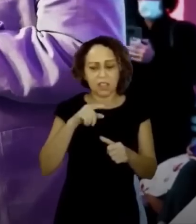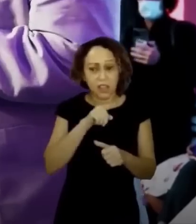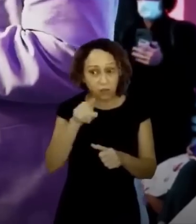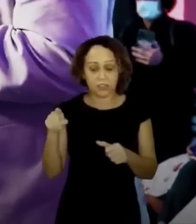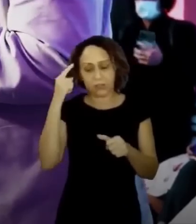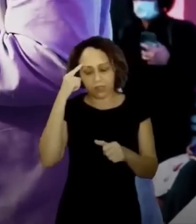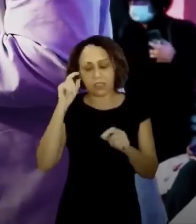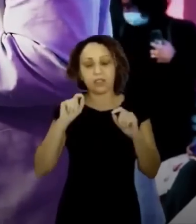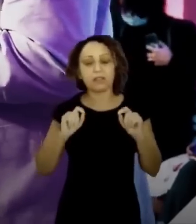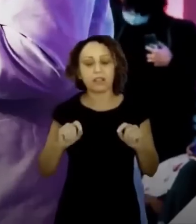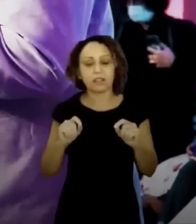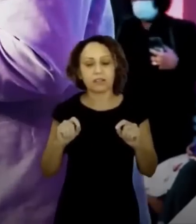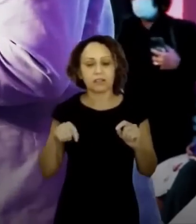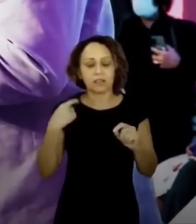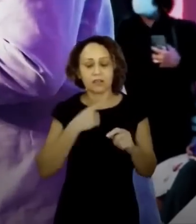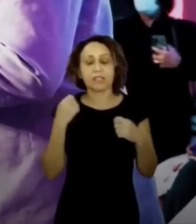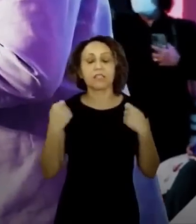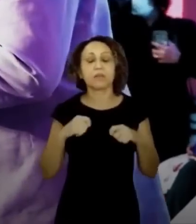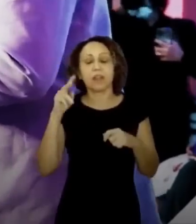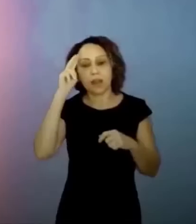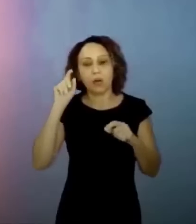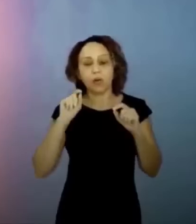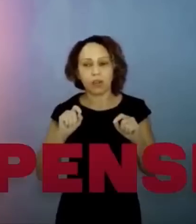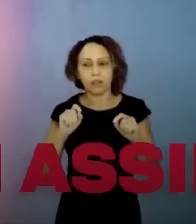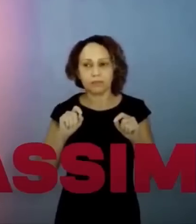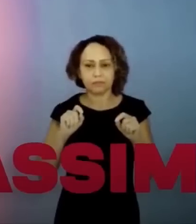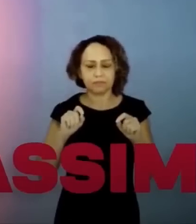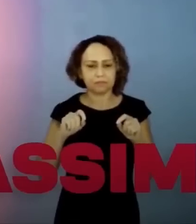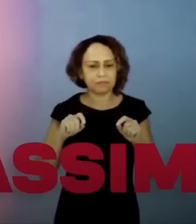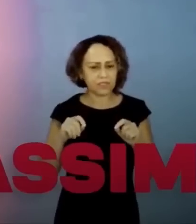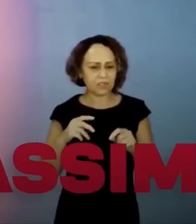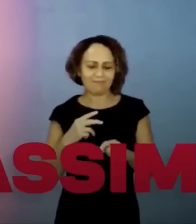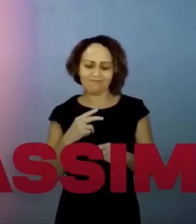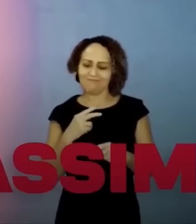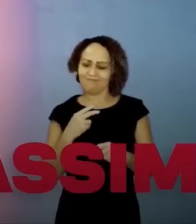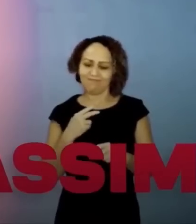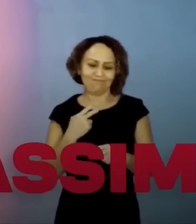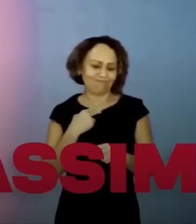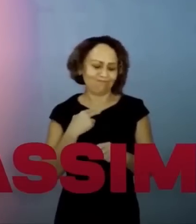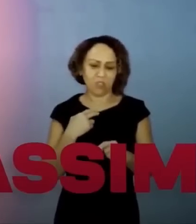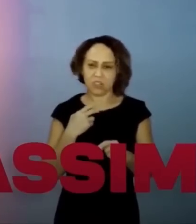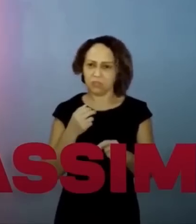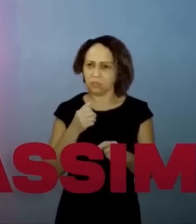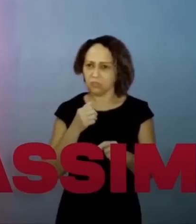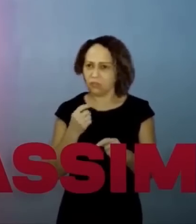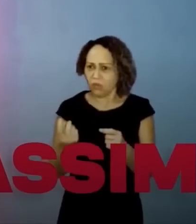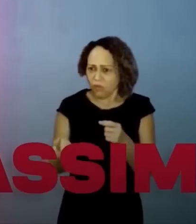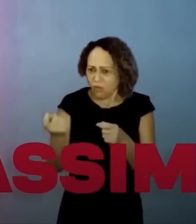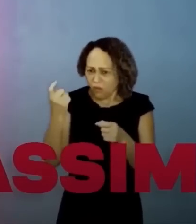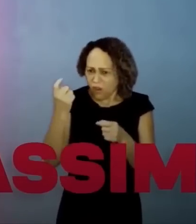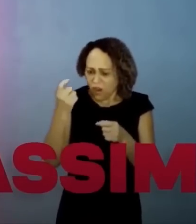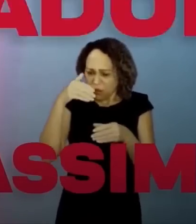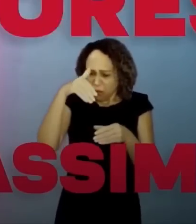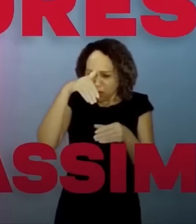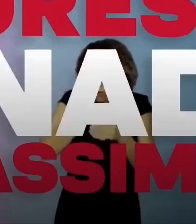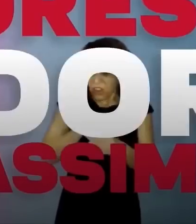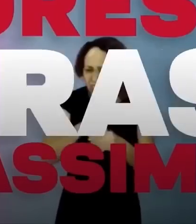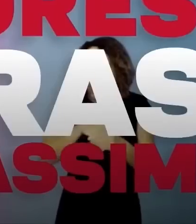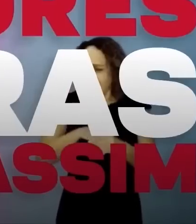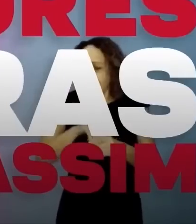República. É preciso a gente votar para deputados que pensam assim, para deputadas que pensam assim,